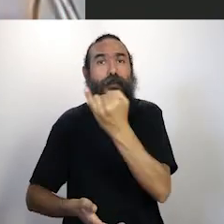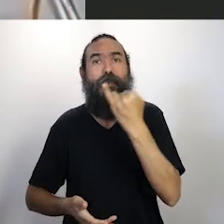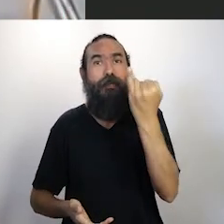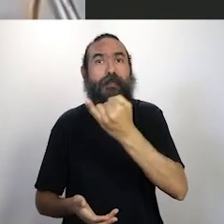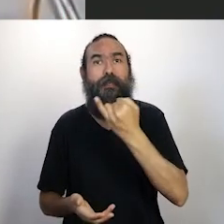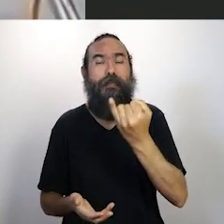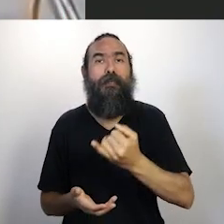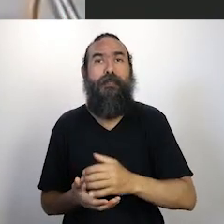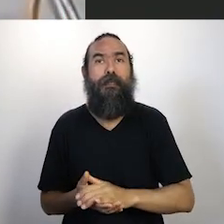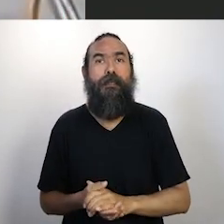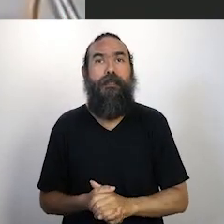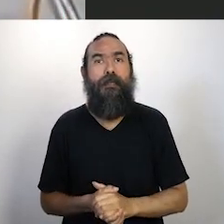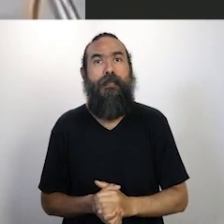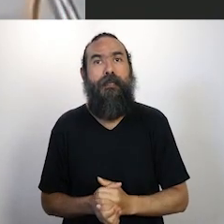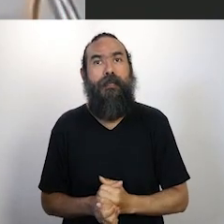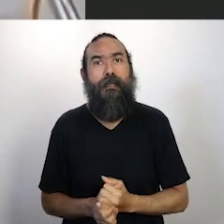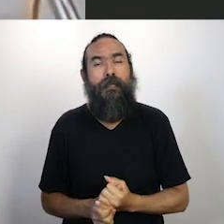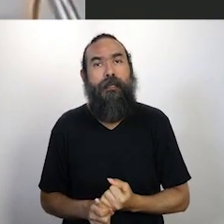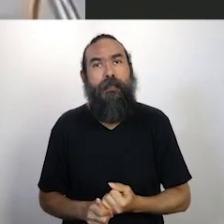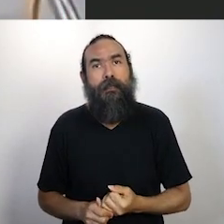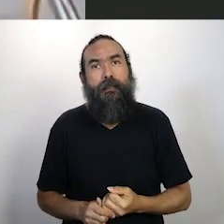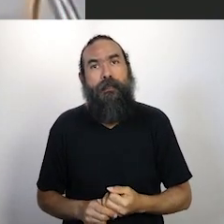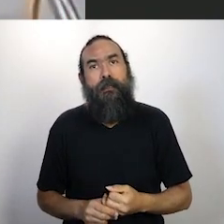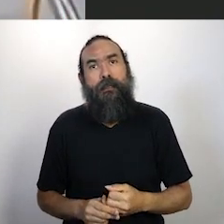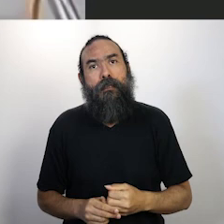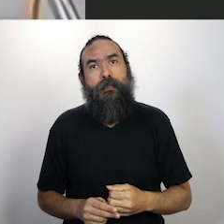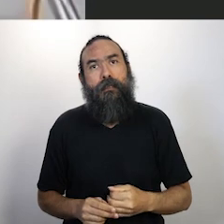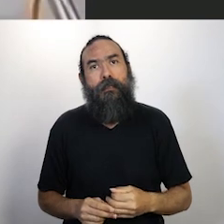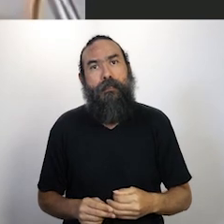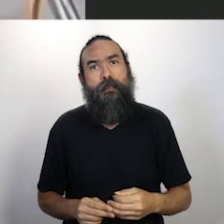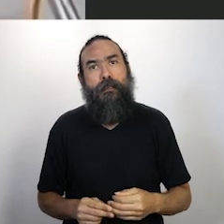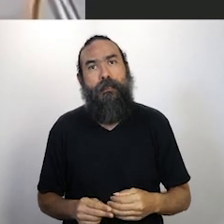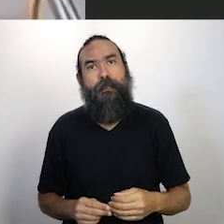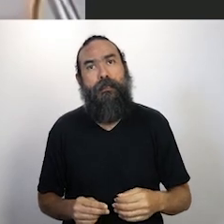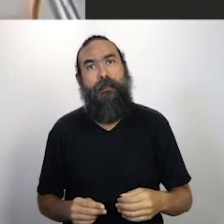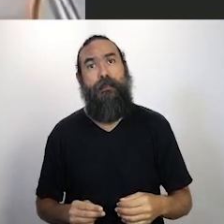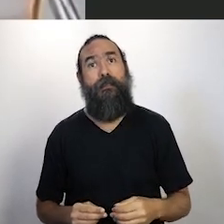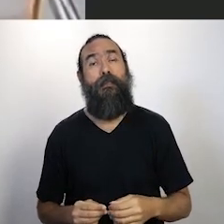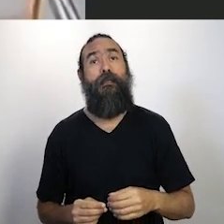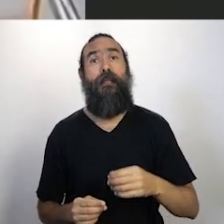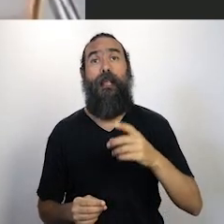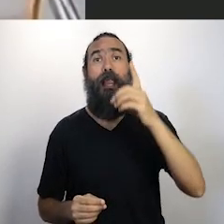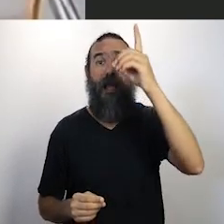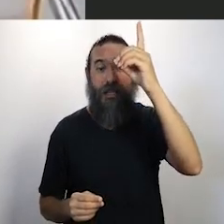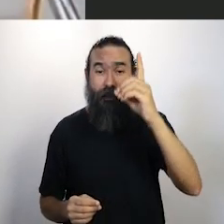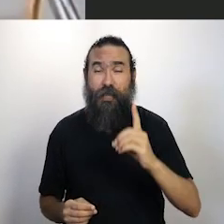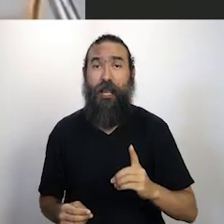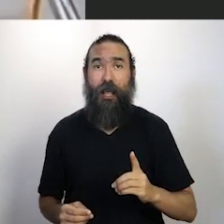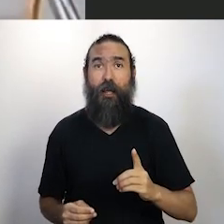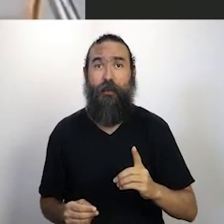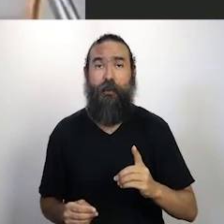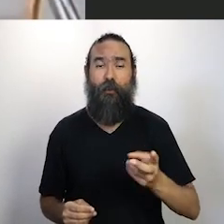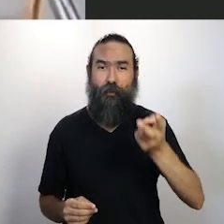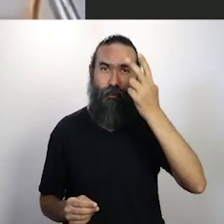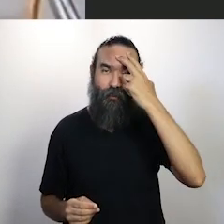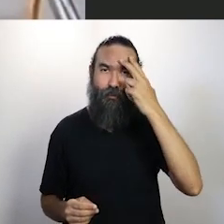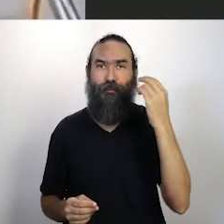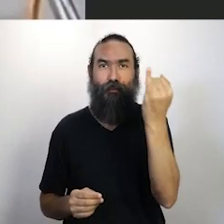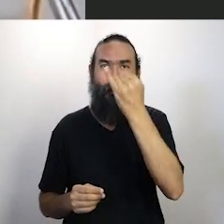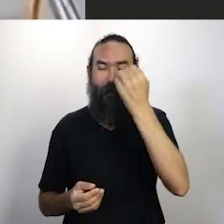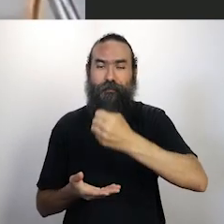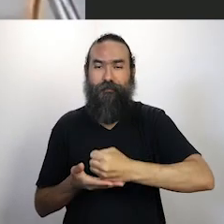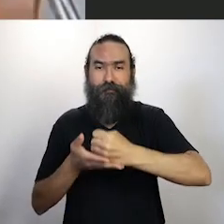afirmar a cidadania e afirmar a cultura como direito então acho que isso é um avanço outra questão que tem que ser tomado muito cuidado